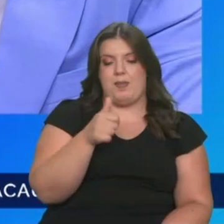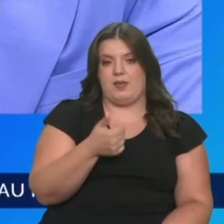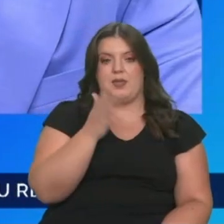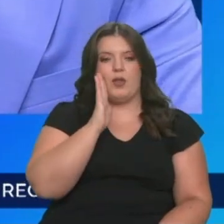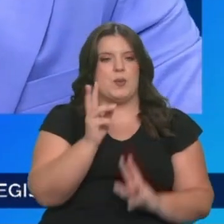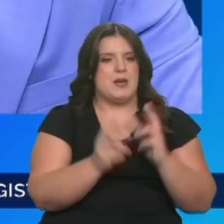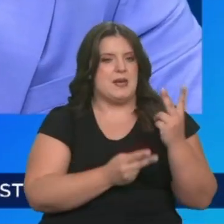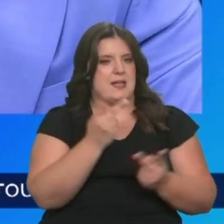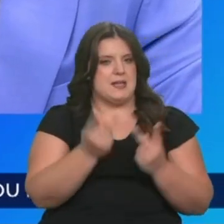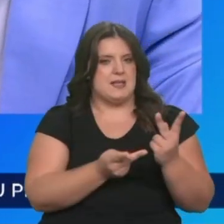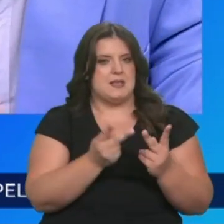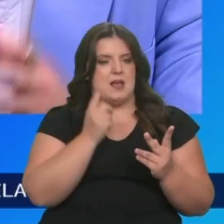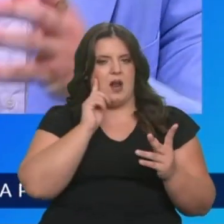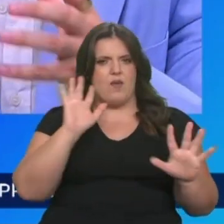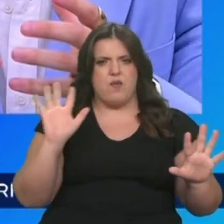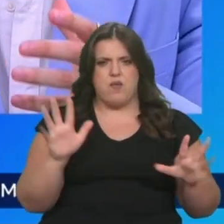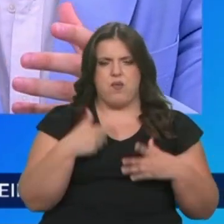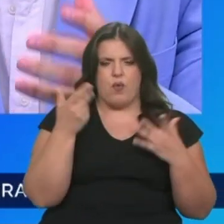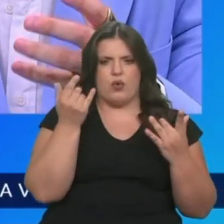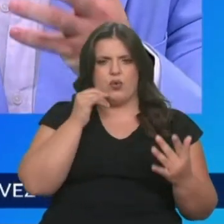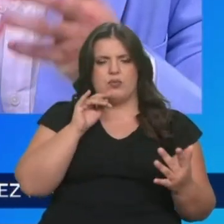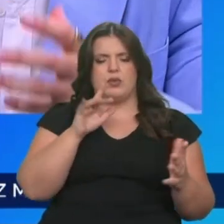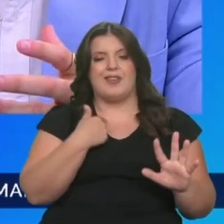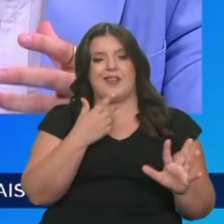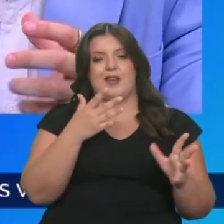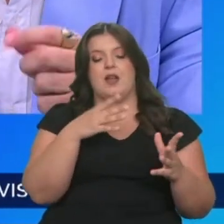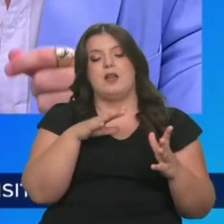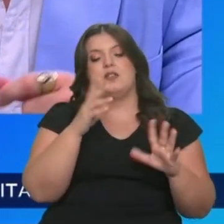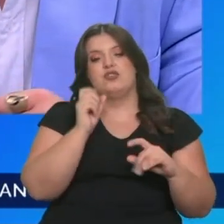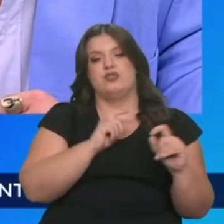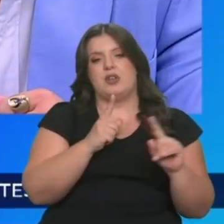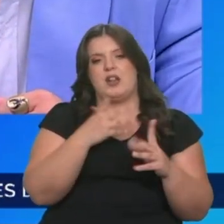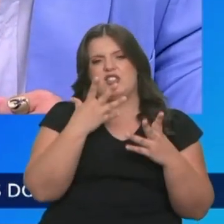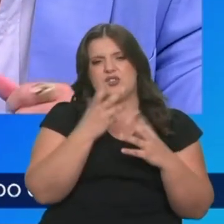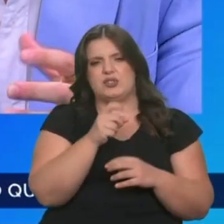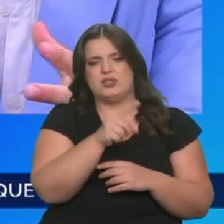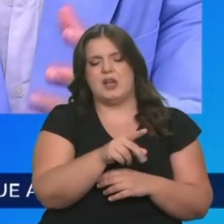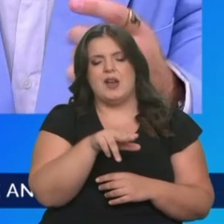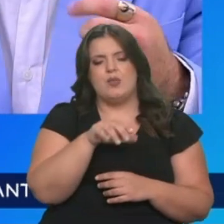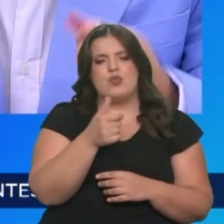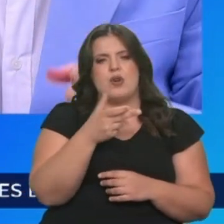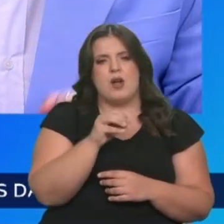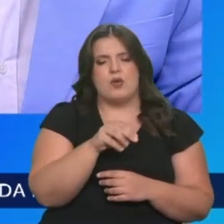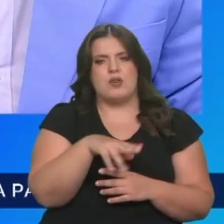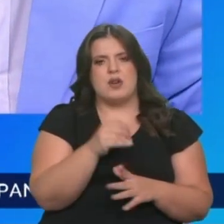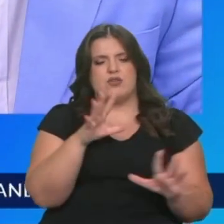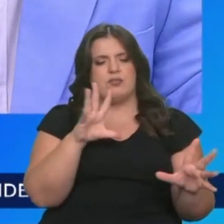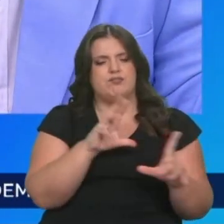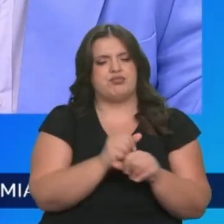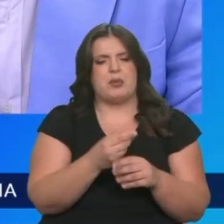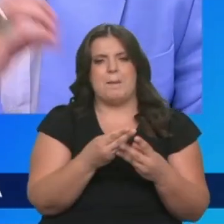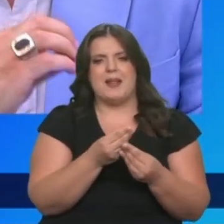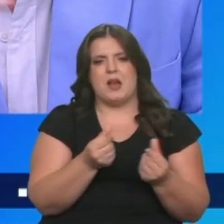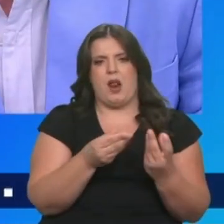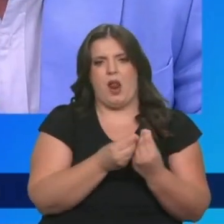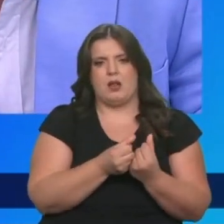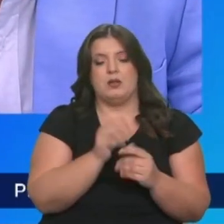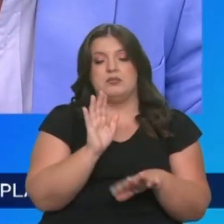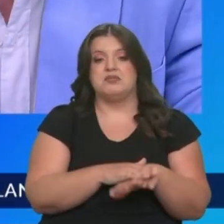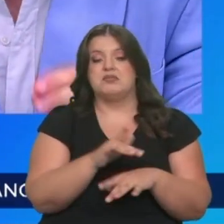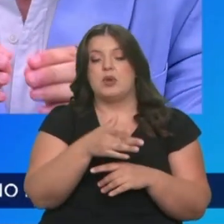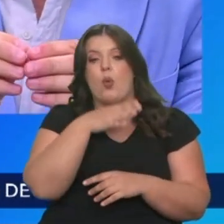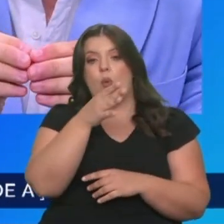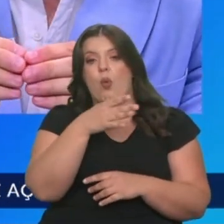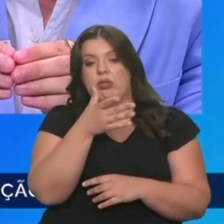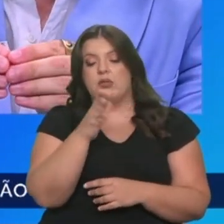que é a fúria com que os buracos negros supermaciços que estão no coração destas estrelas está a devorar material. Pelos vistos, conta-nos